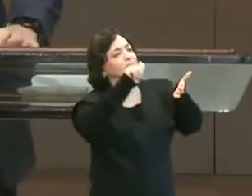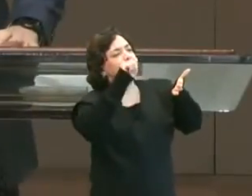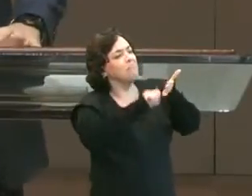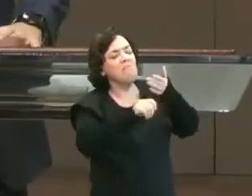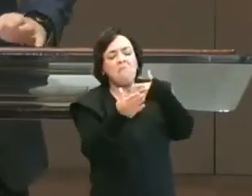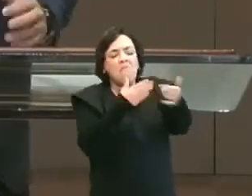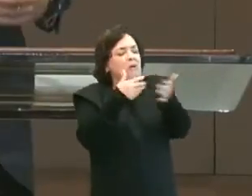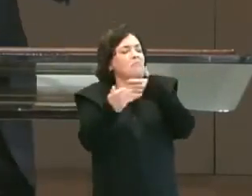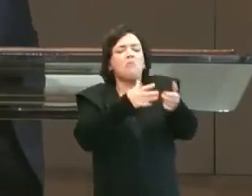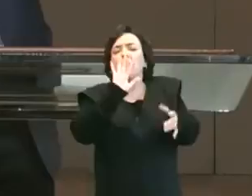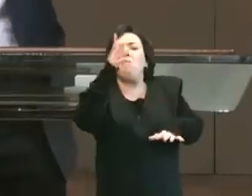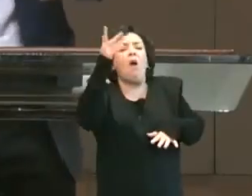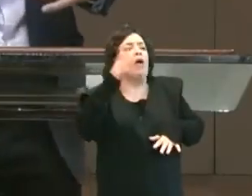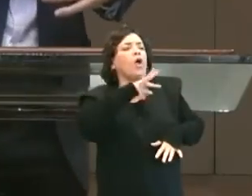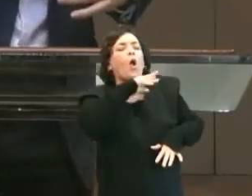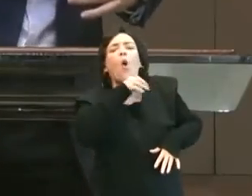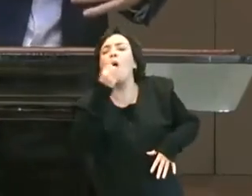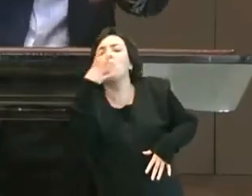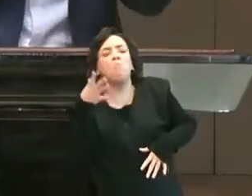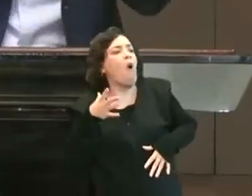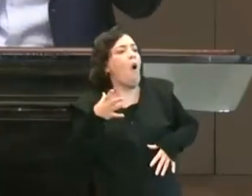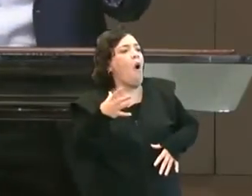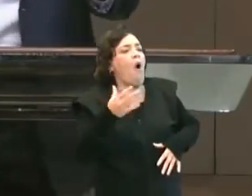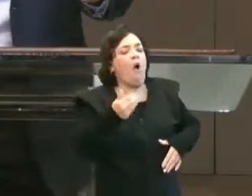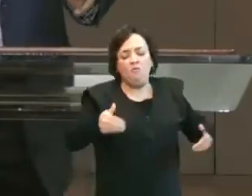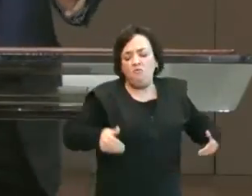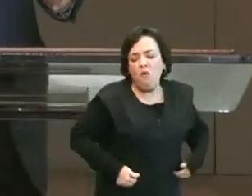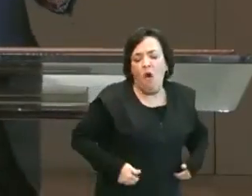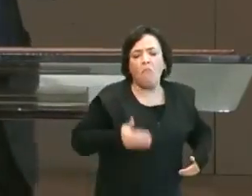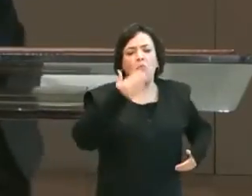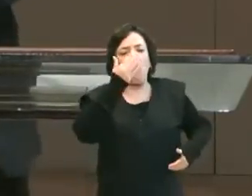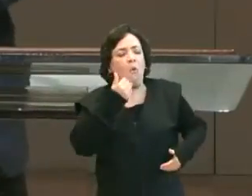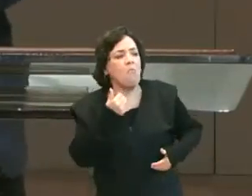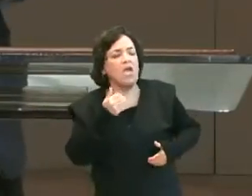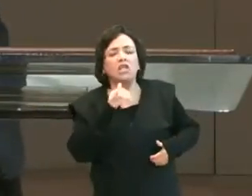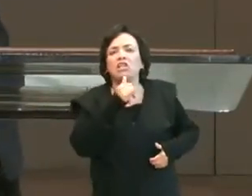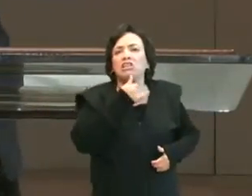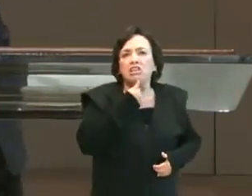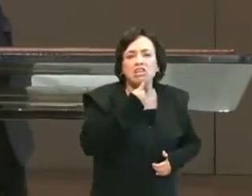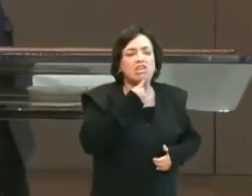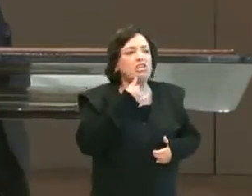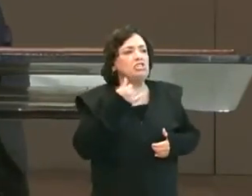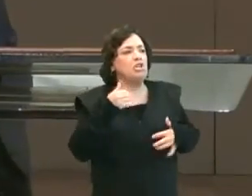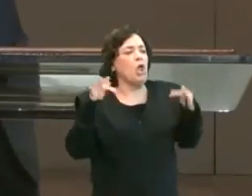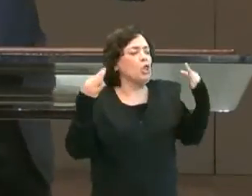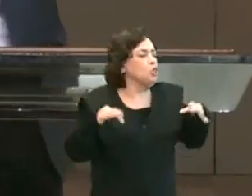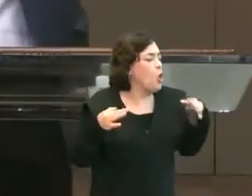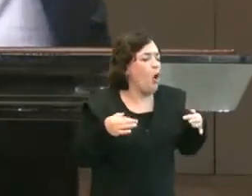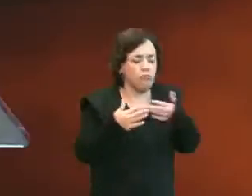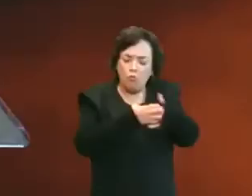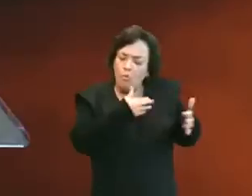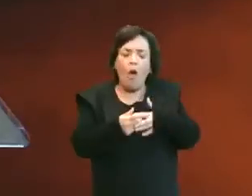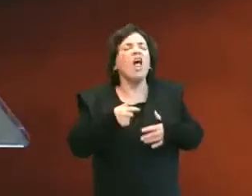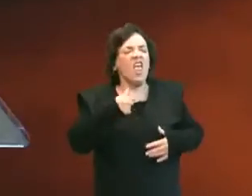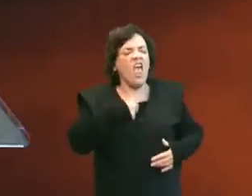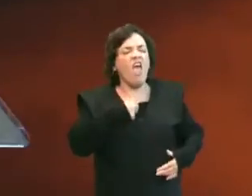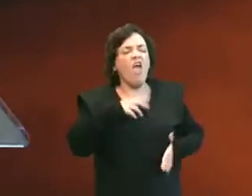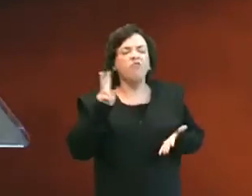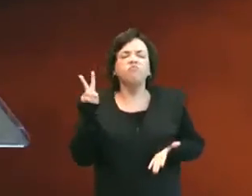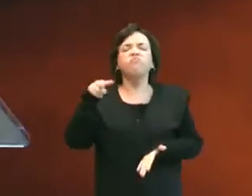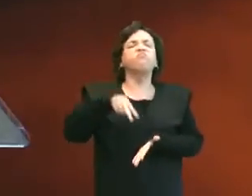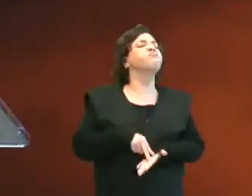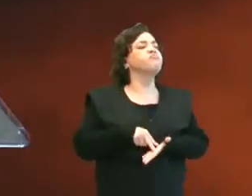qualquer circunstância. Seja bem alimentado, seja com fome, tendo muito ou passando necessidade.